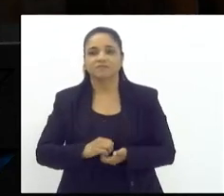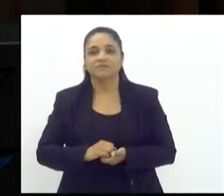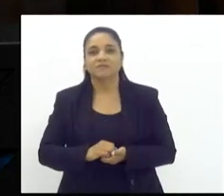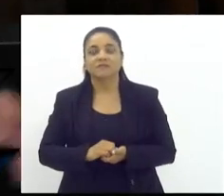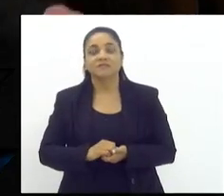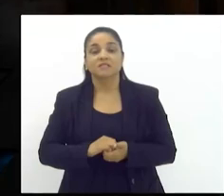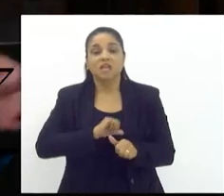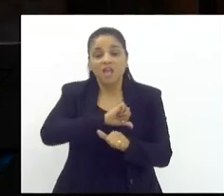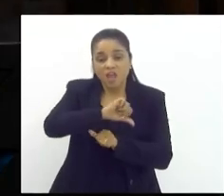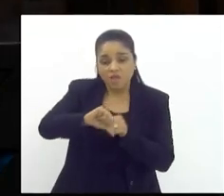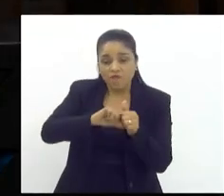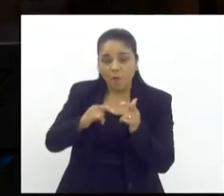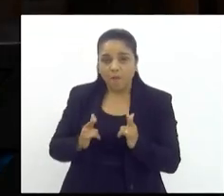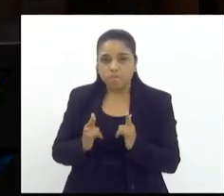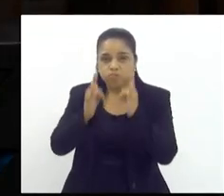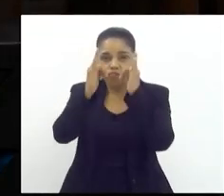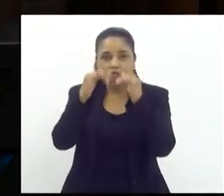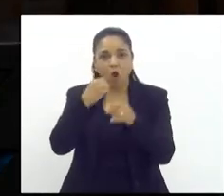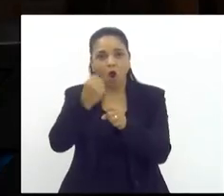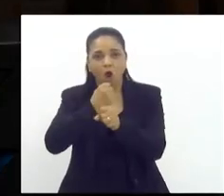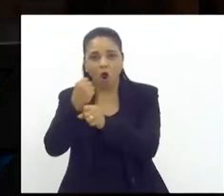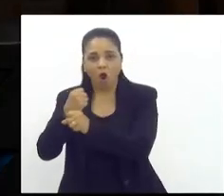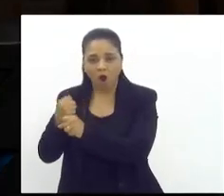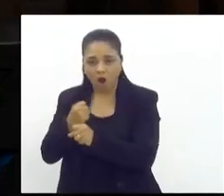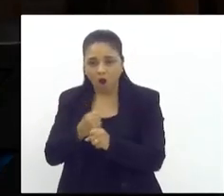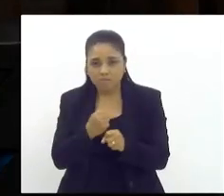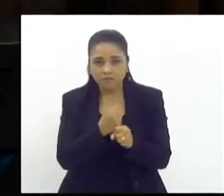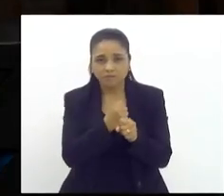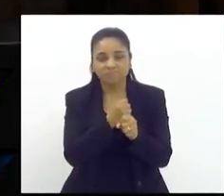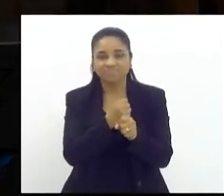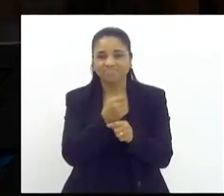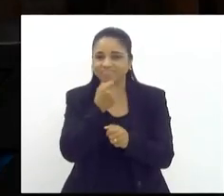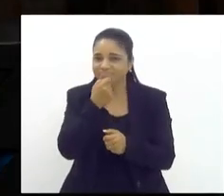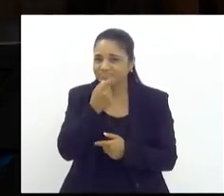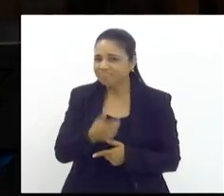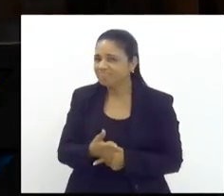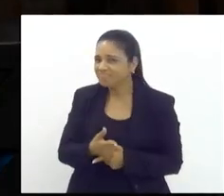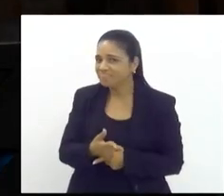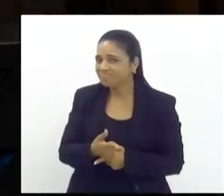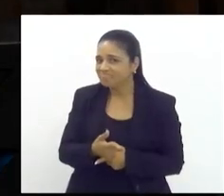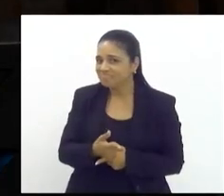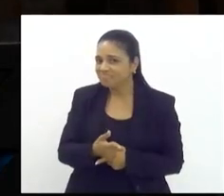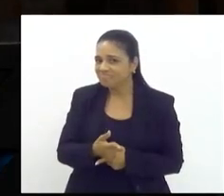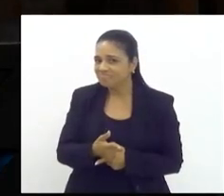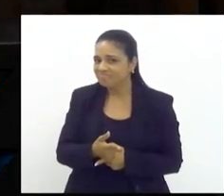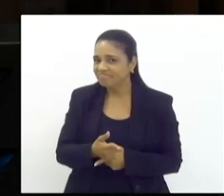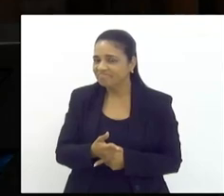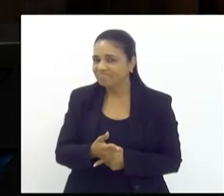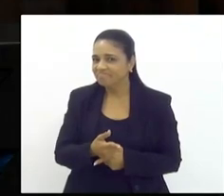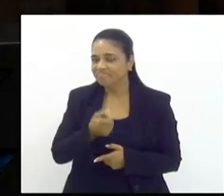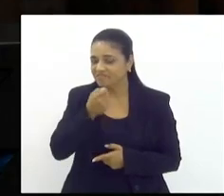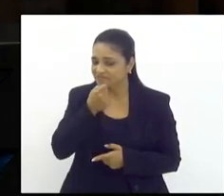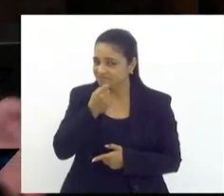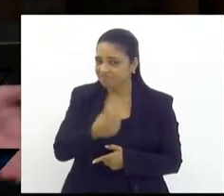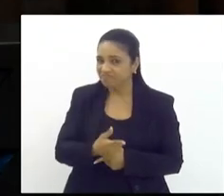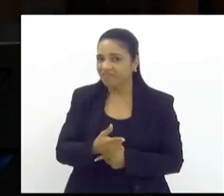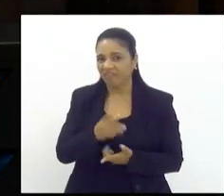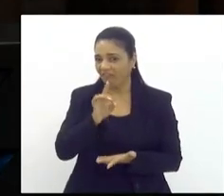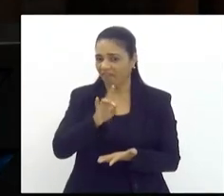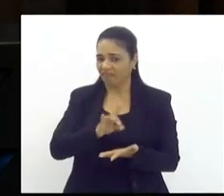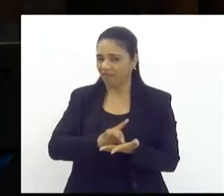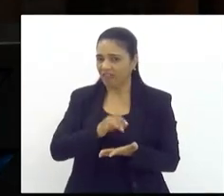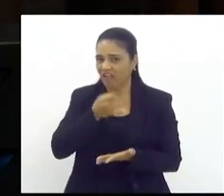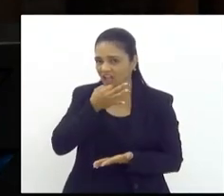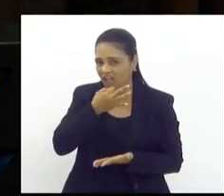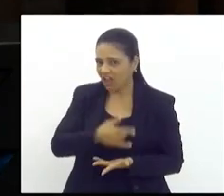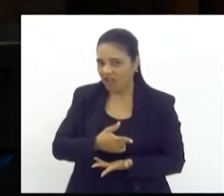queriam reformar os blocos mas o engraçado disso O engraçado trágico porque de engraçado de verdade não tem